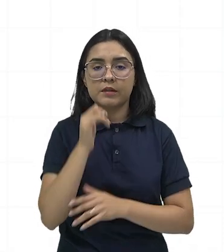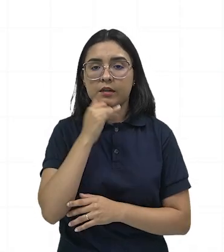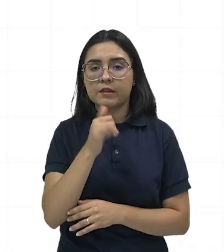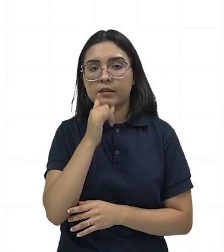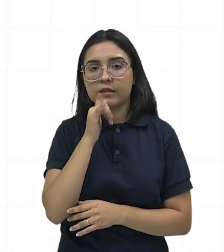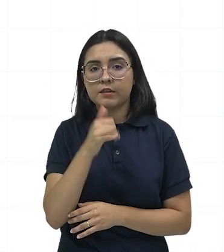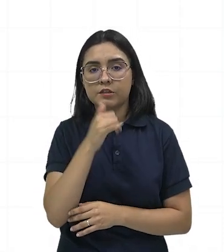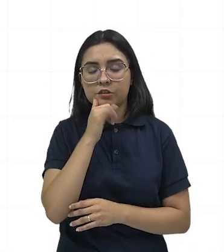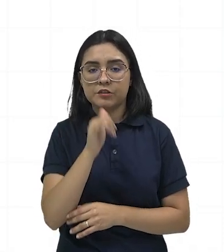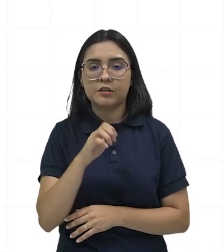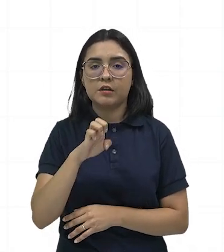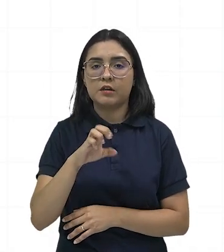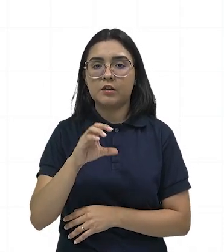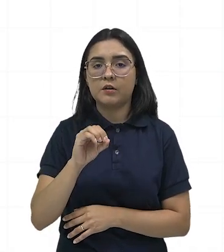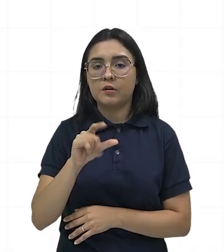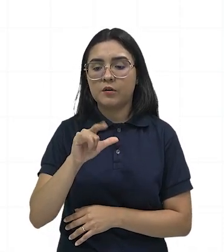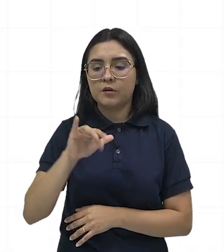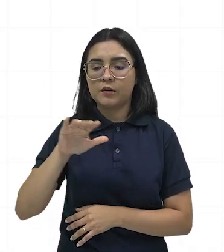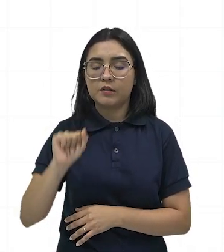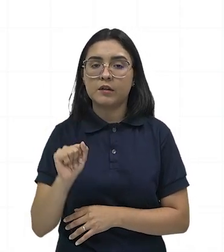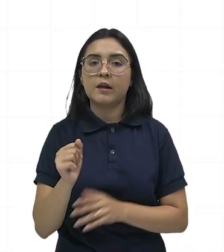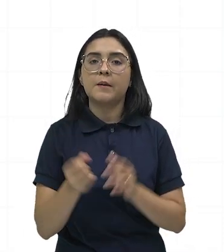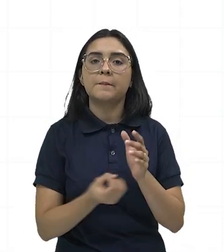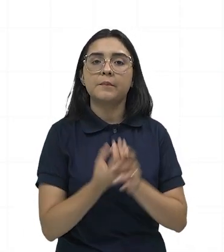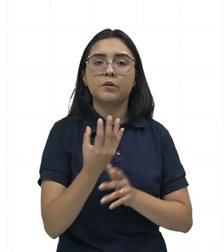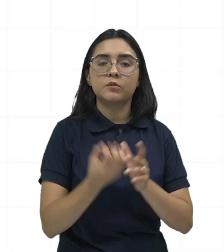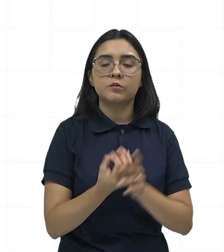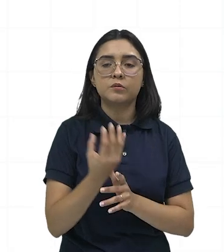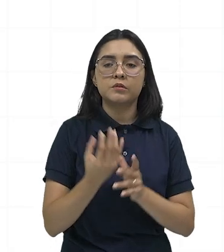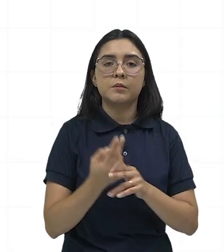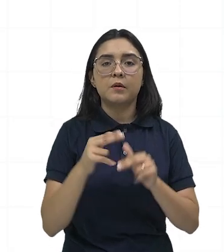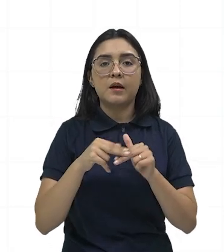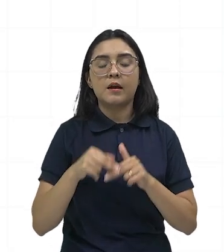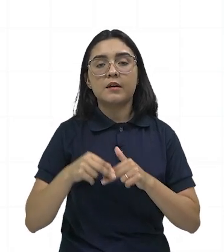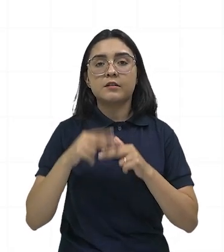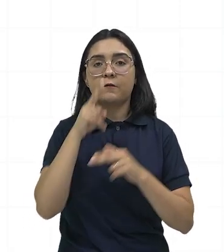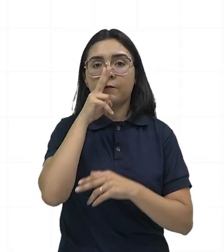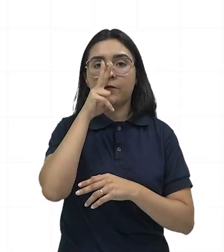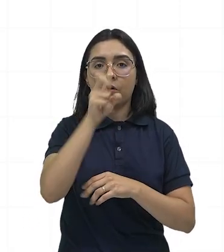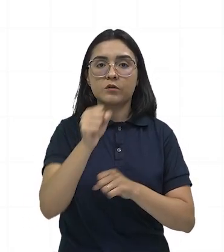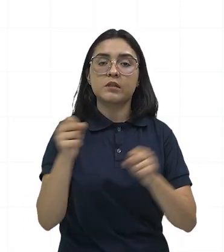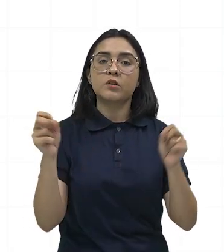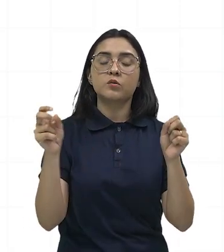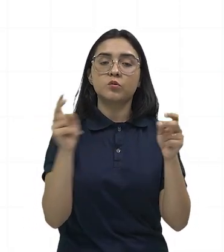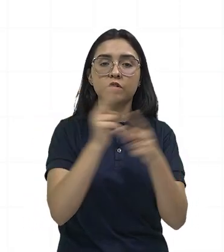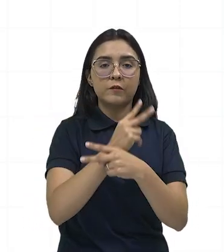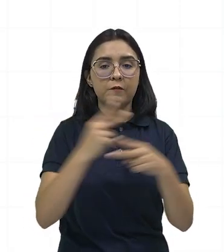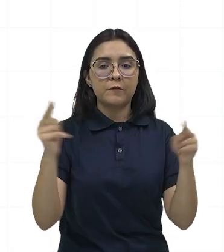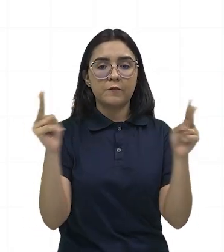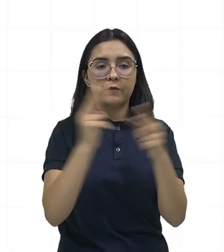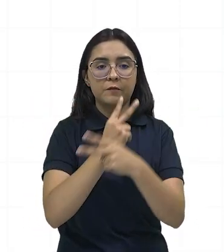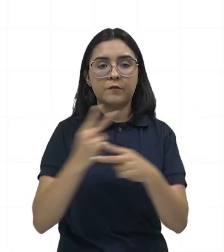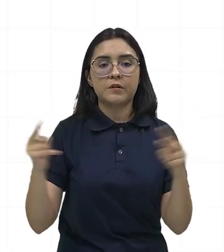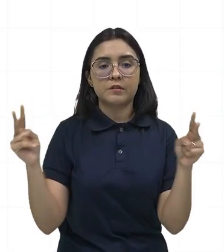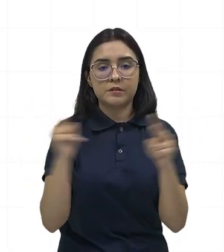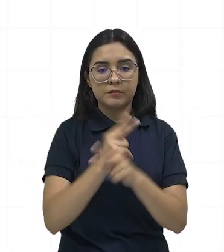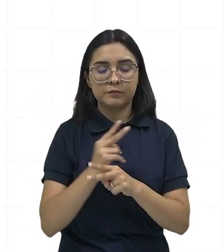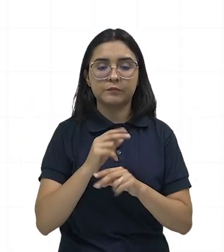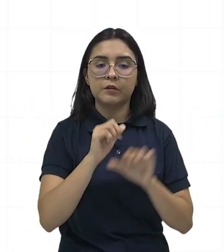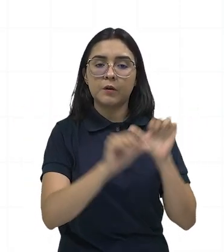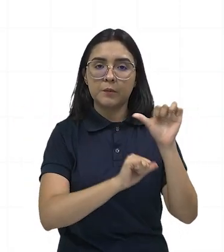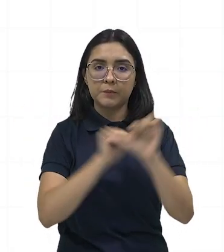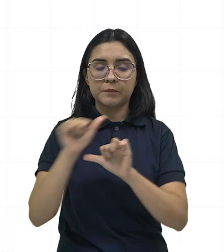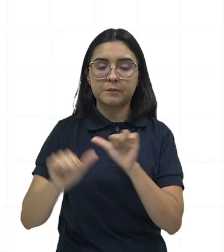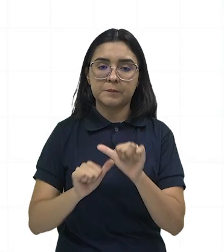né? E essa energia é produzida pela força dos ventos em um processo de